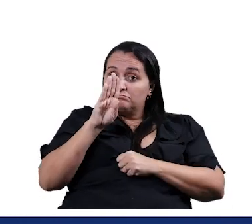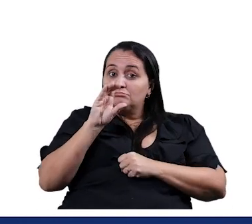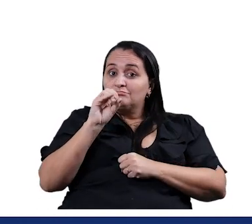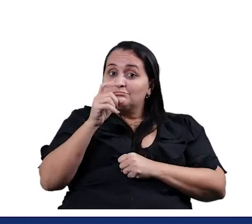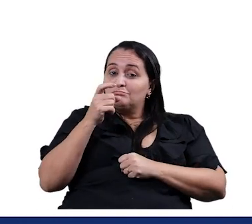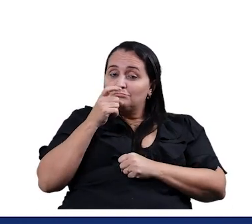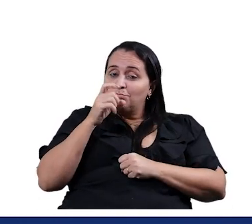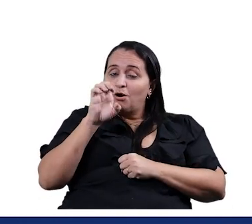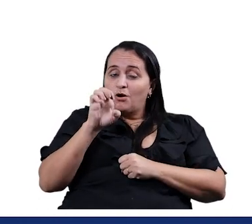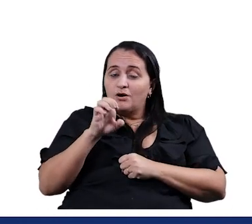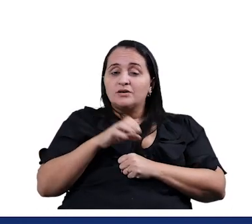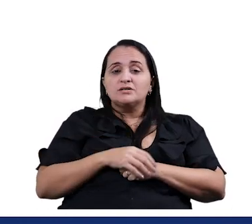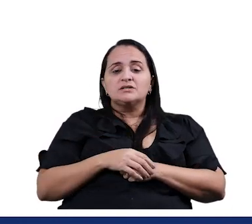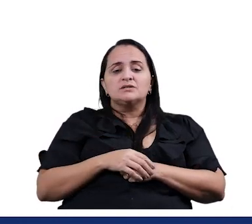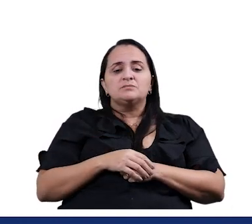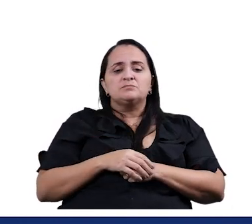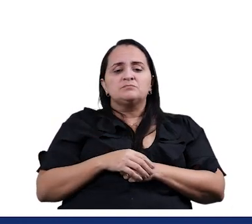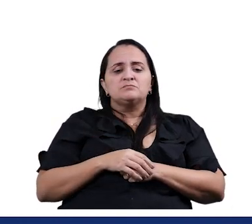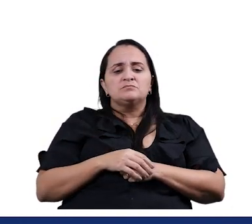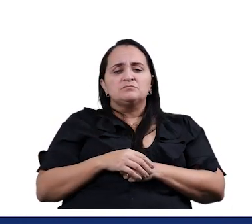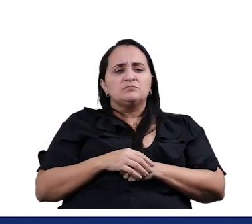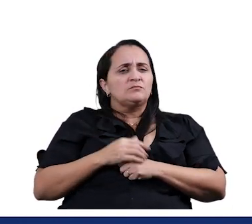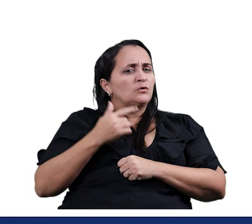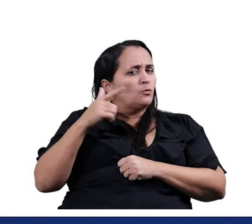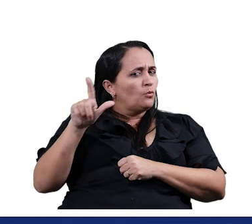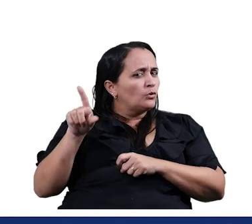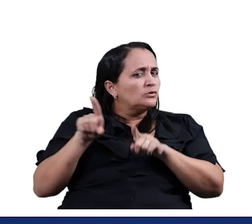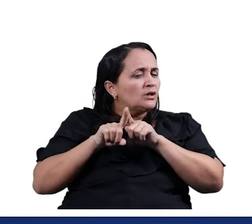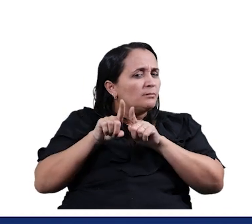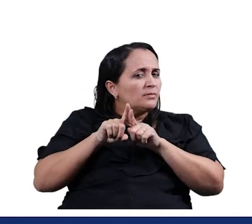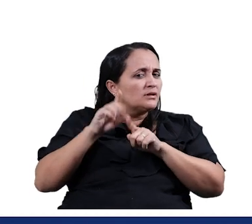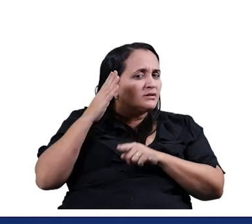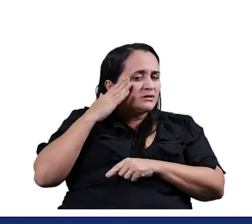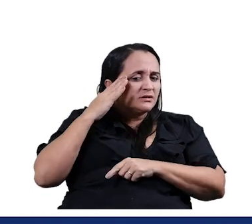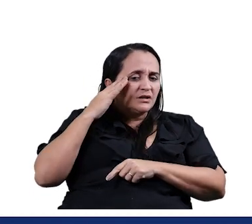Grael, iatismo, nunca ouviu falar em iatismo?